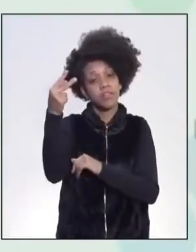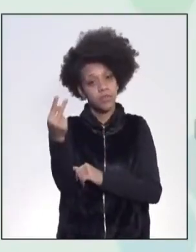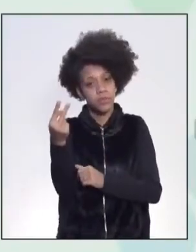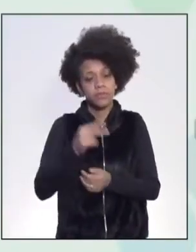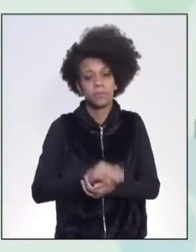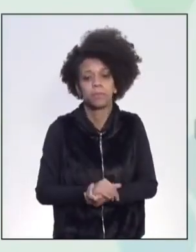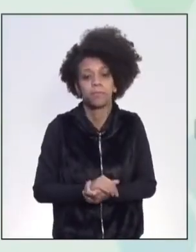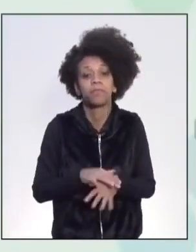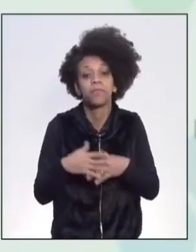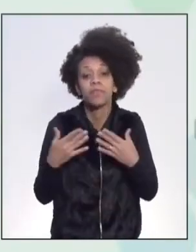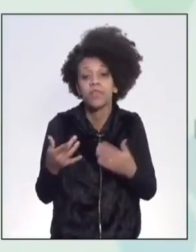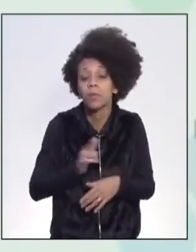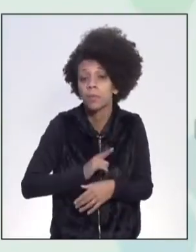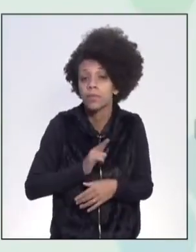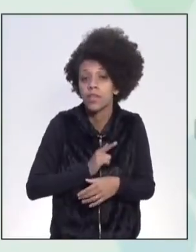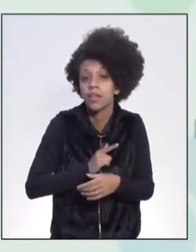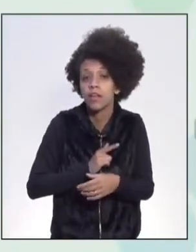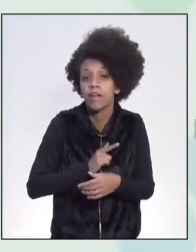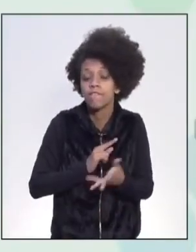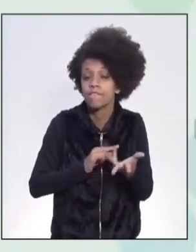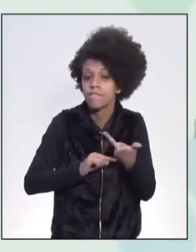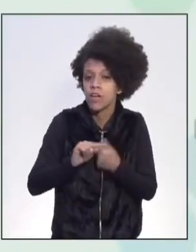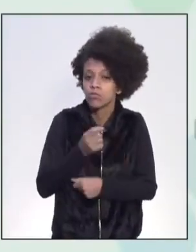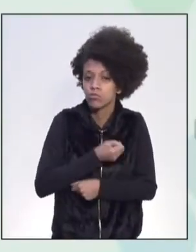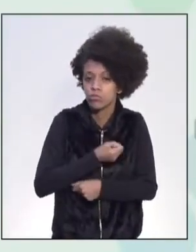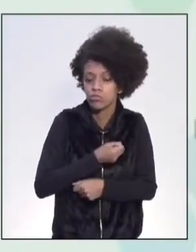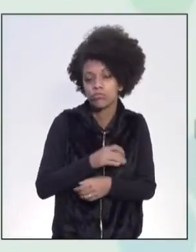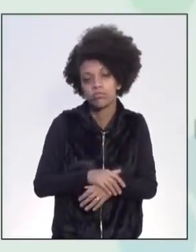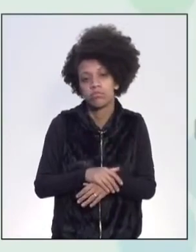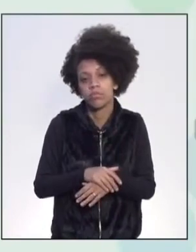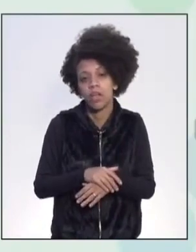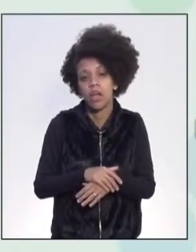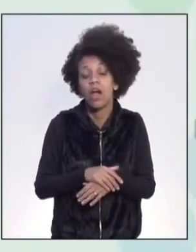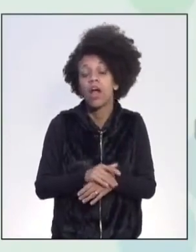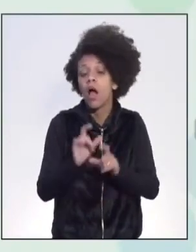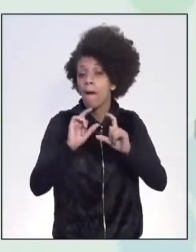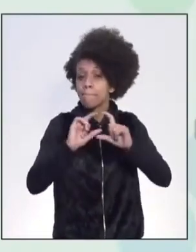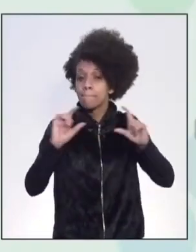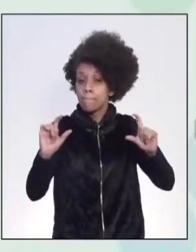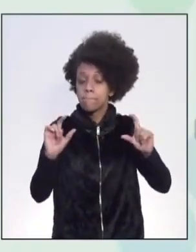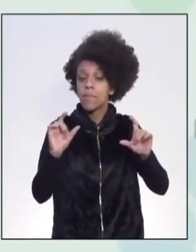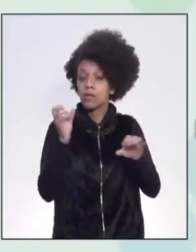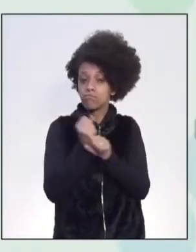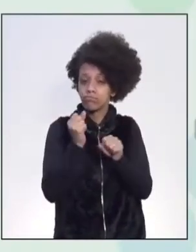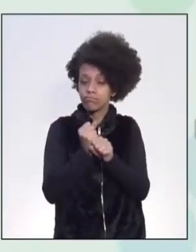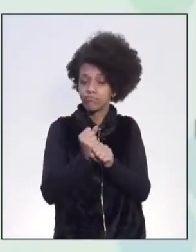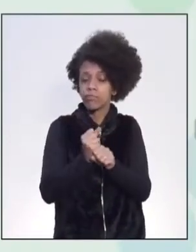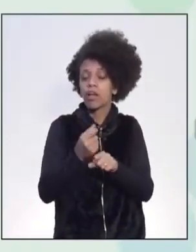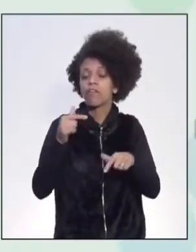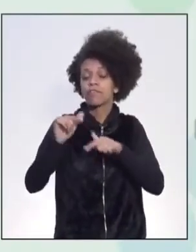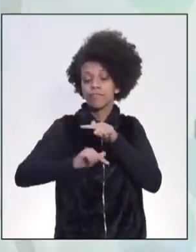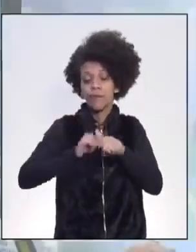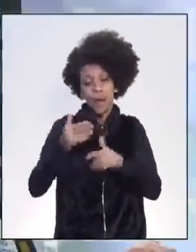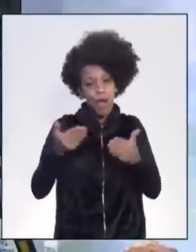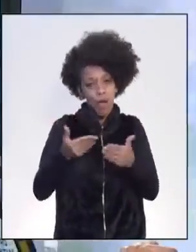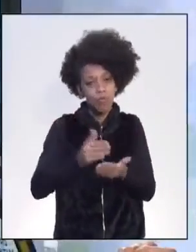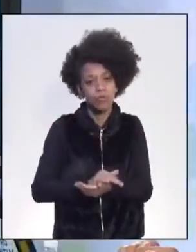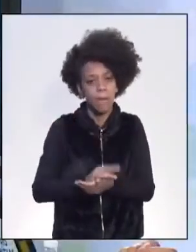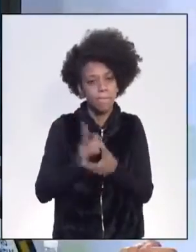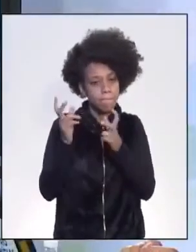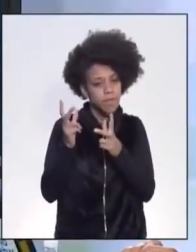quadrado. Então, a gente vai ter um número que multiplica um produto notável. Essa é a função que nós vamos estudar hoje. Então, vocês vão perceber que elas